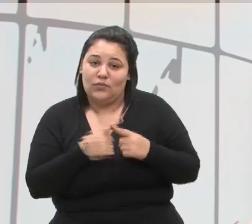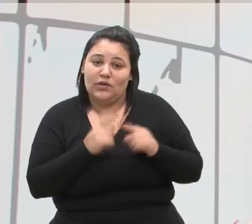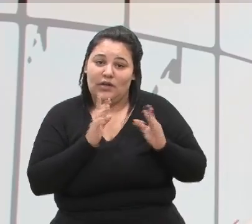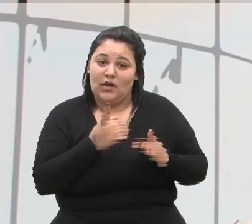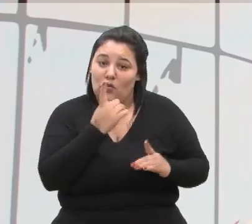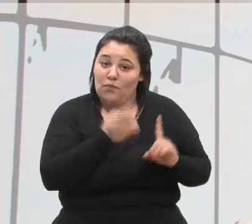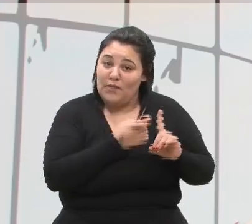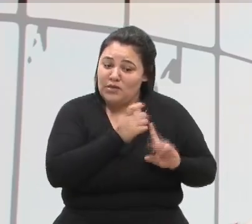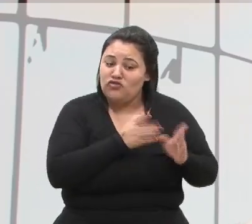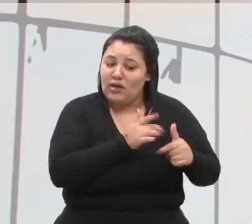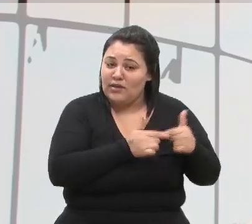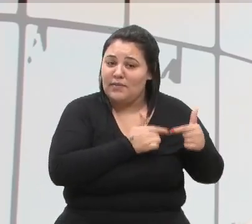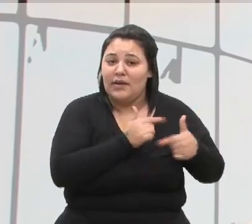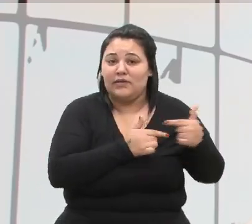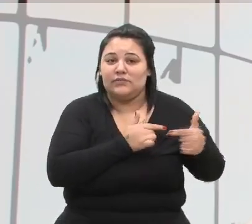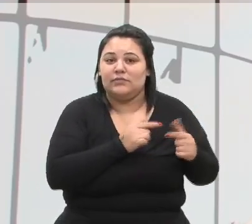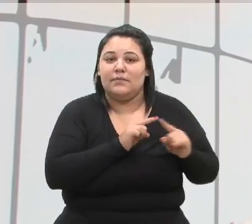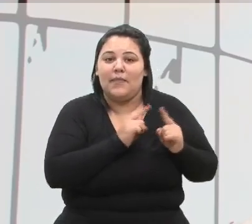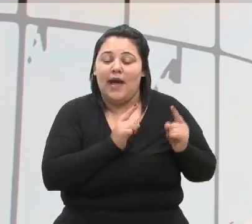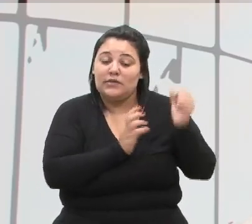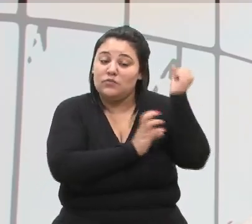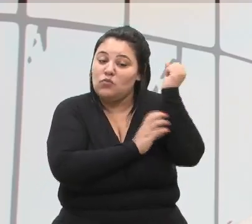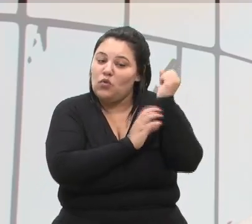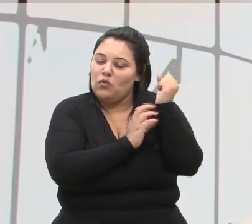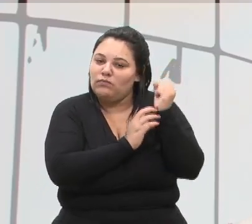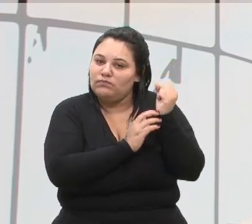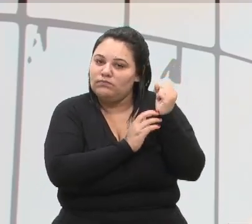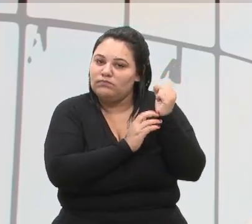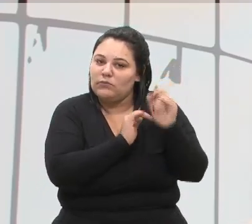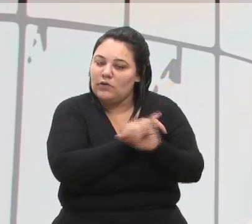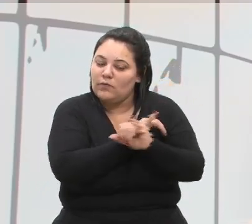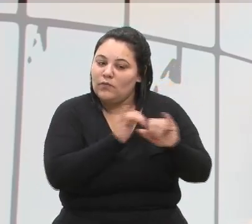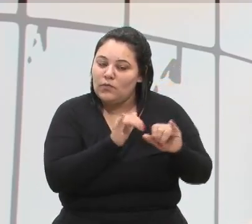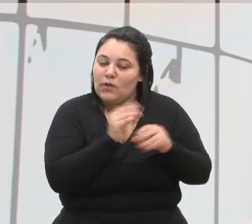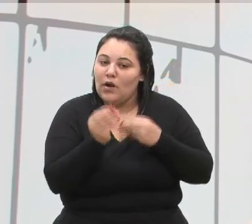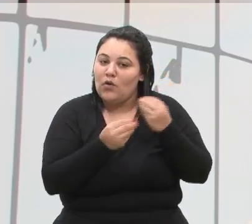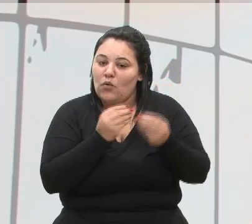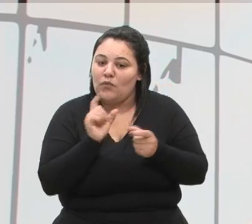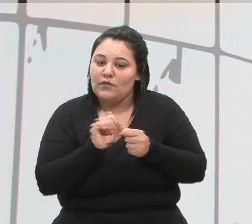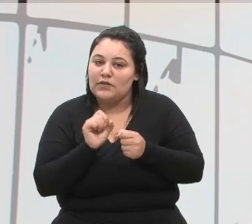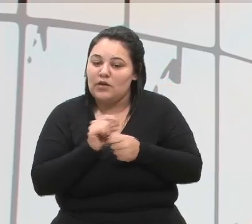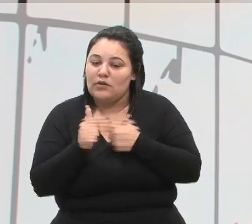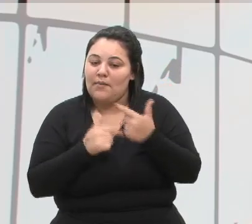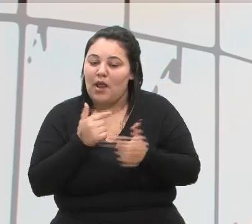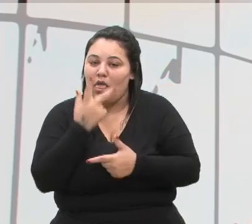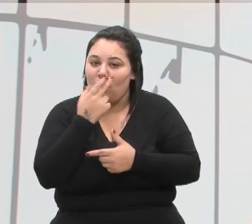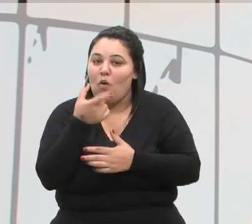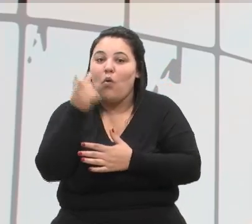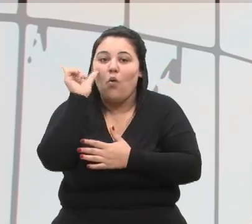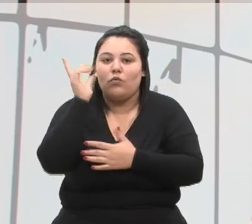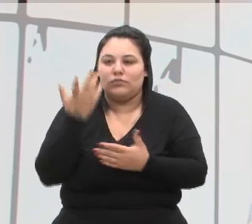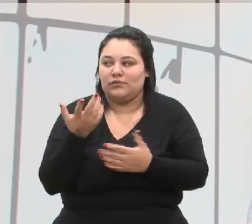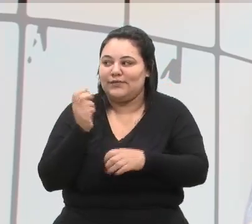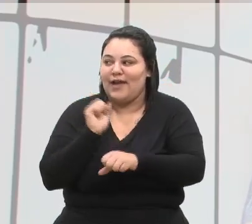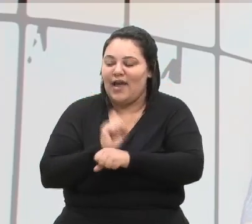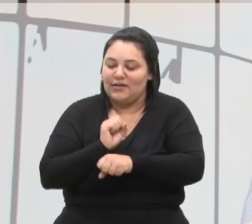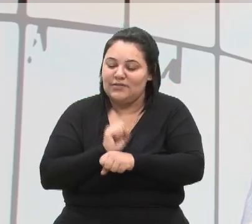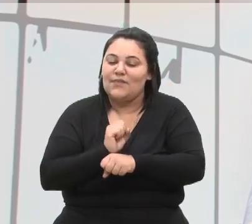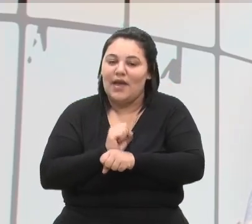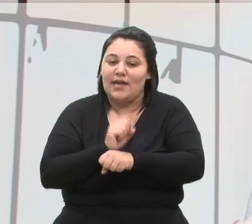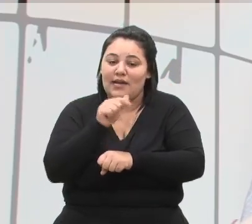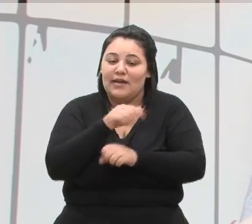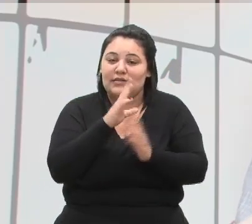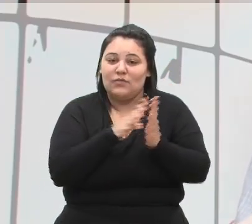não burocraticamente, informal mesmo, como foi feito ontem. Então, a expectativa é muito grande que este modelo